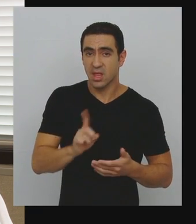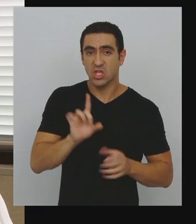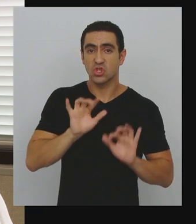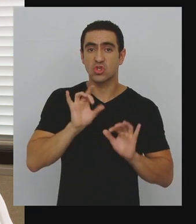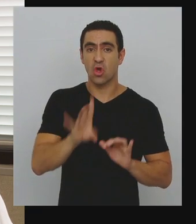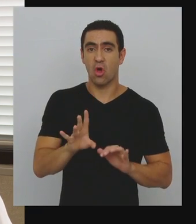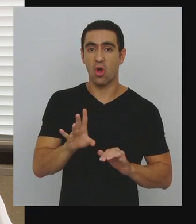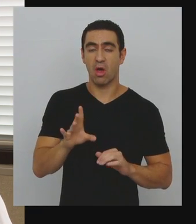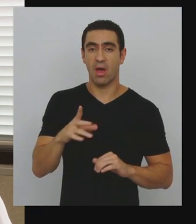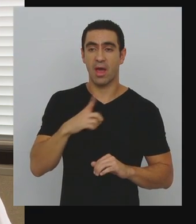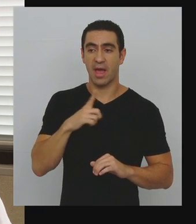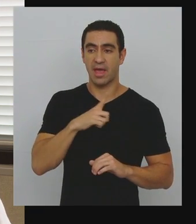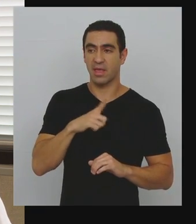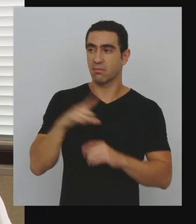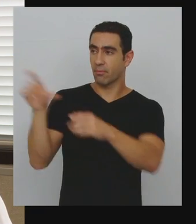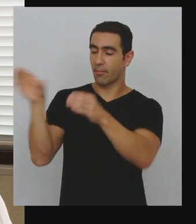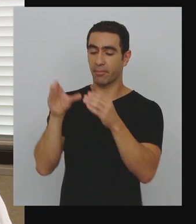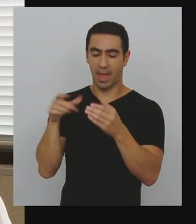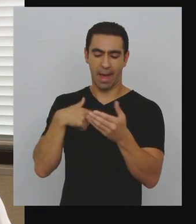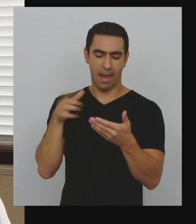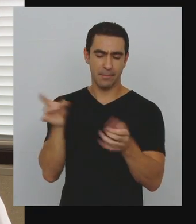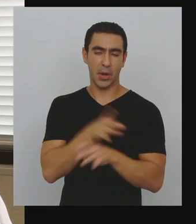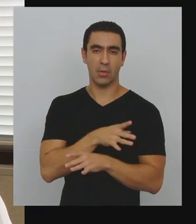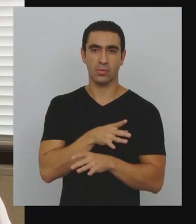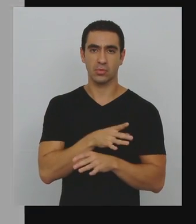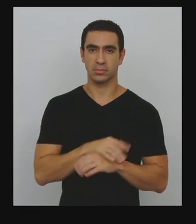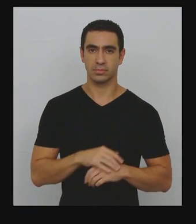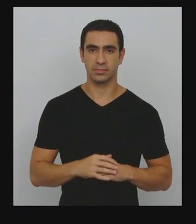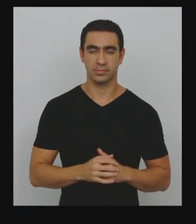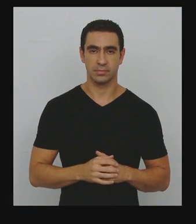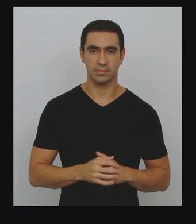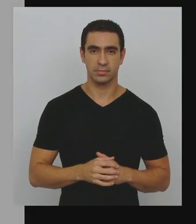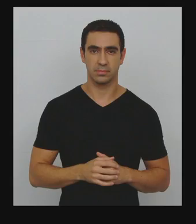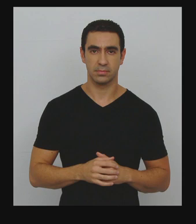para não pegar simplesmente uma solução de prateleira e achar que aquilo vai resolver.